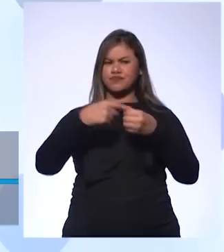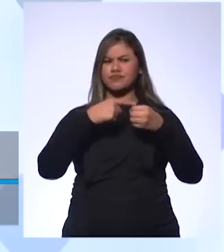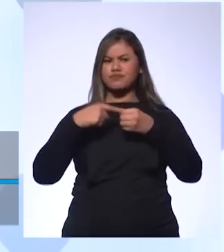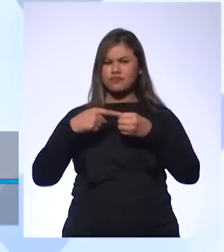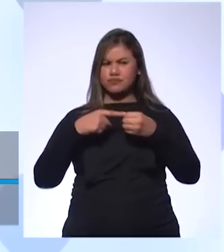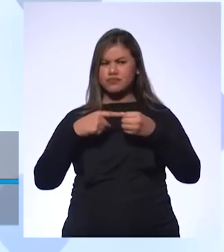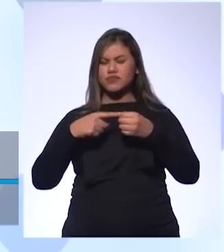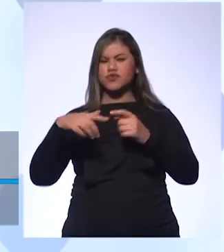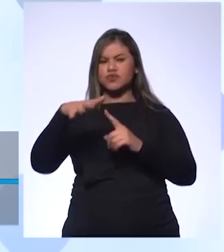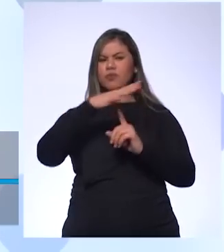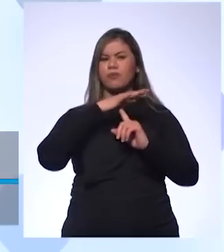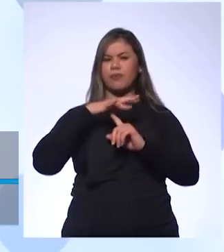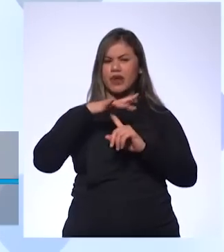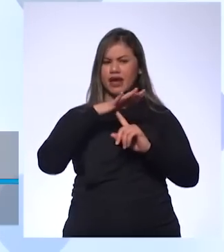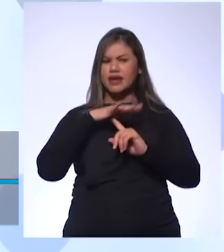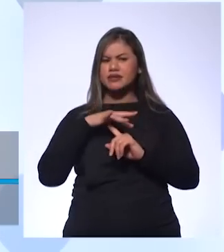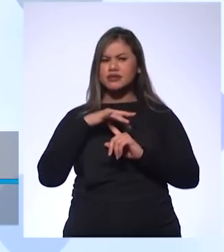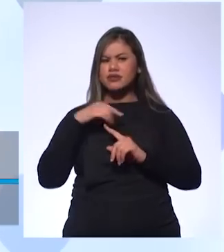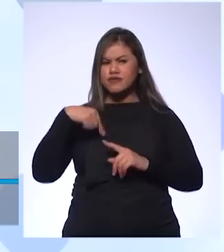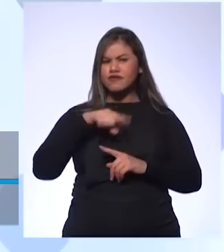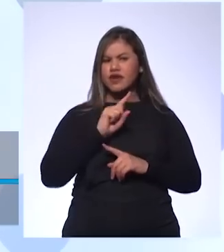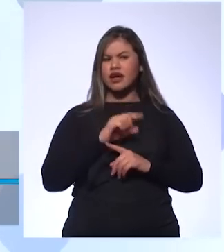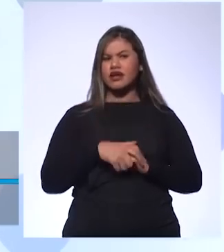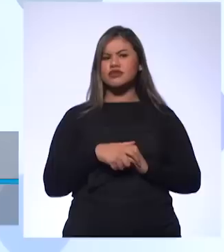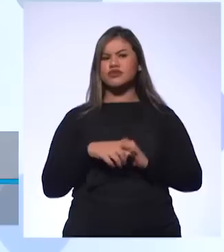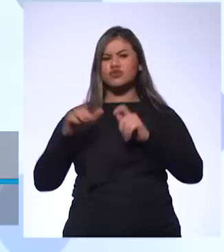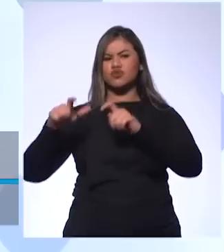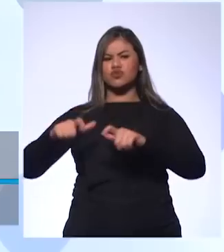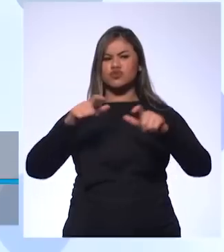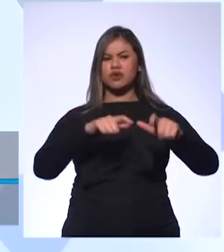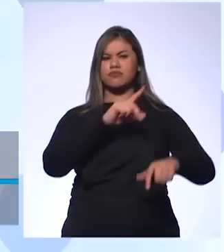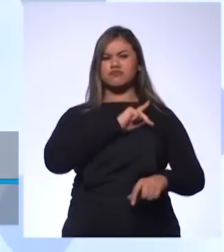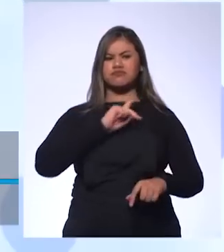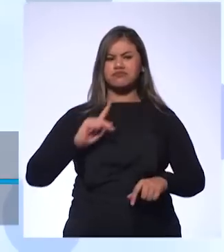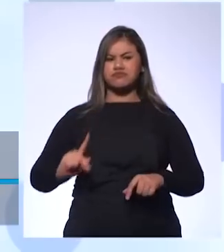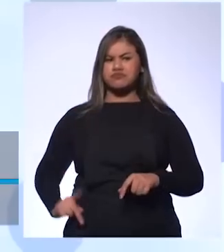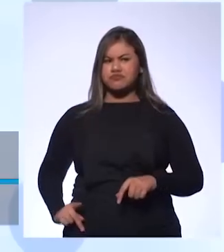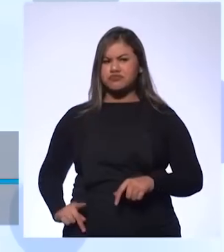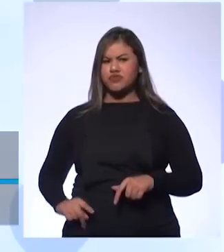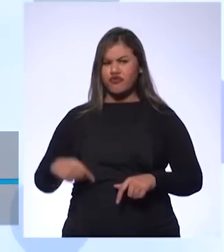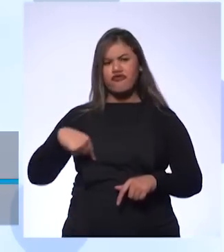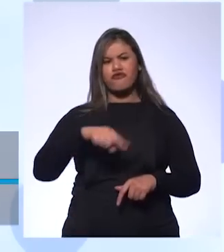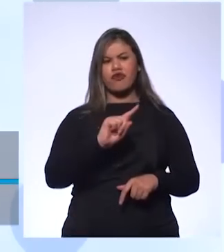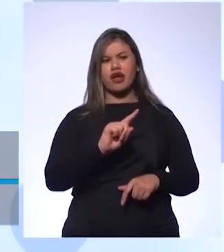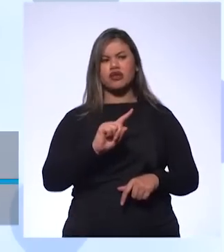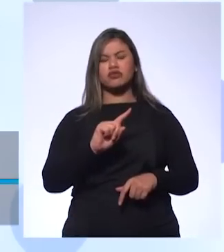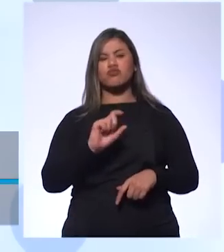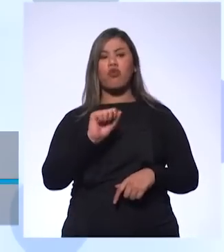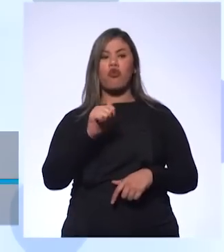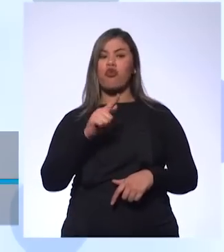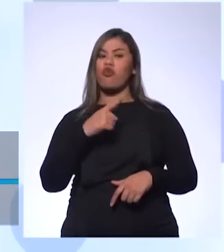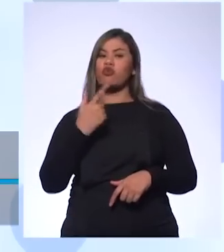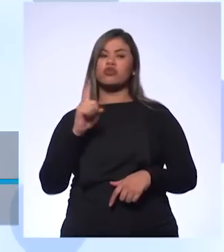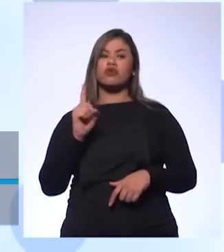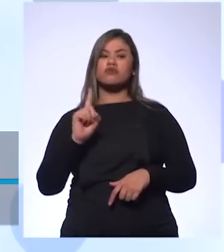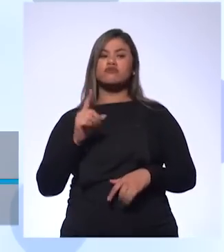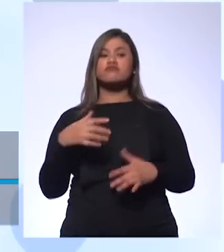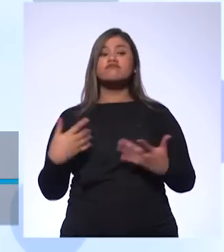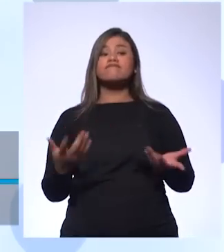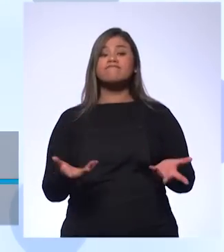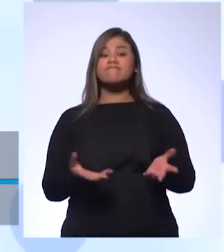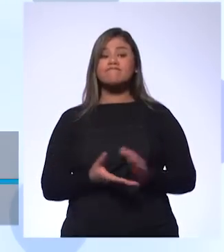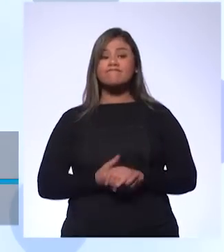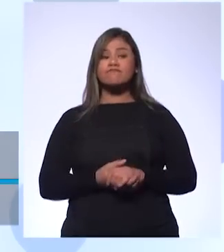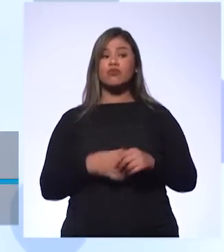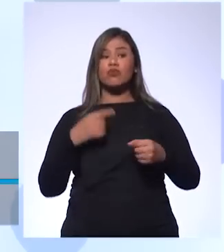da sua cidade? Você frequenta espaços públicos da sua cidade? Ou você não frequenta os espaços públicos da sua cidade?